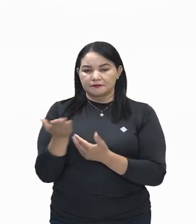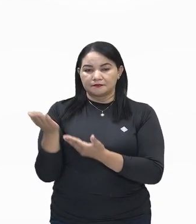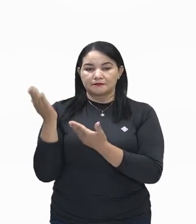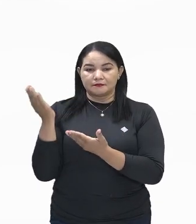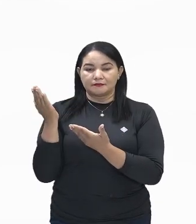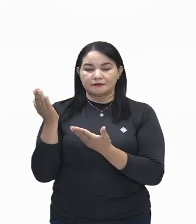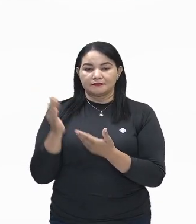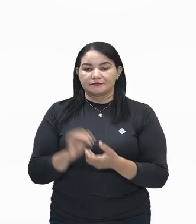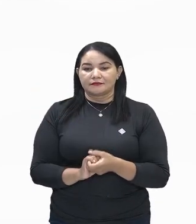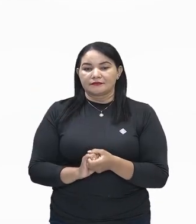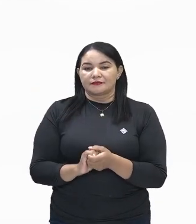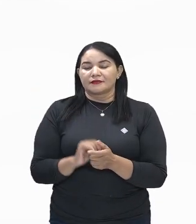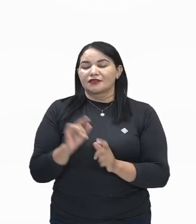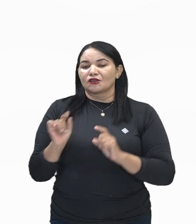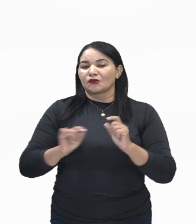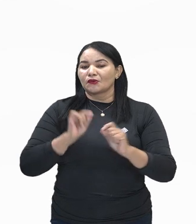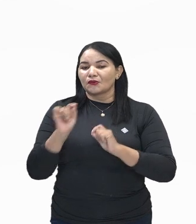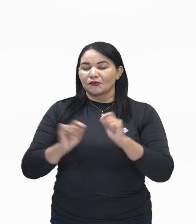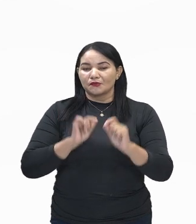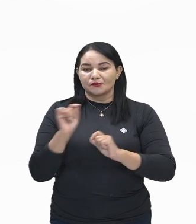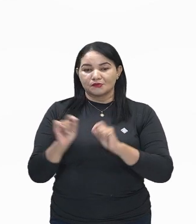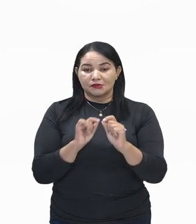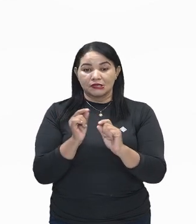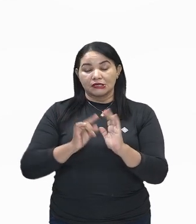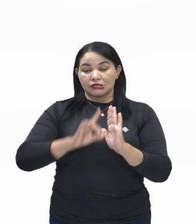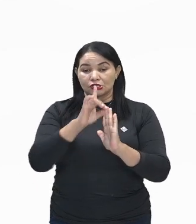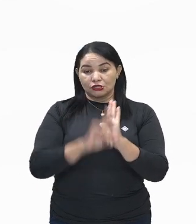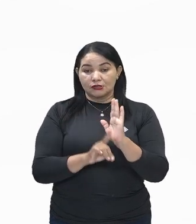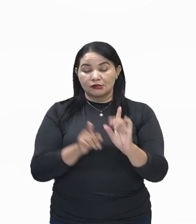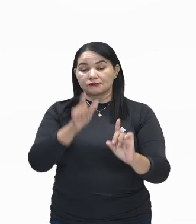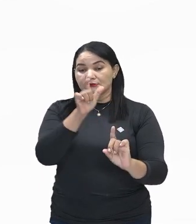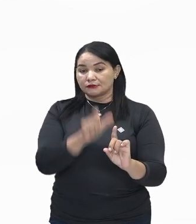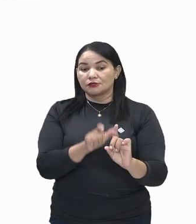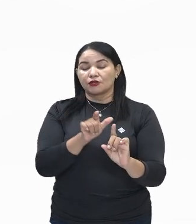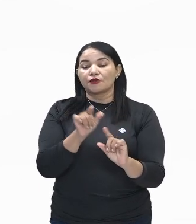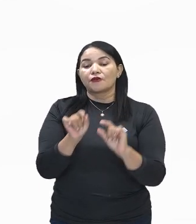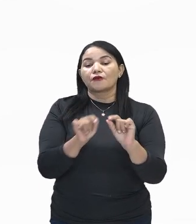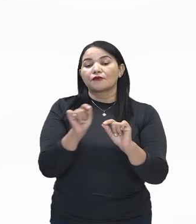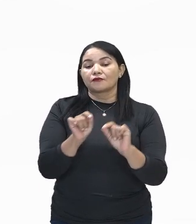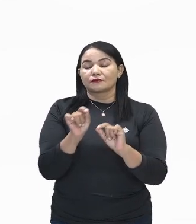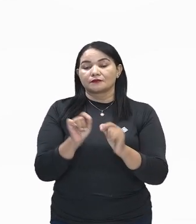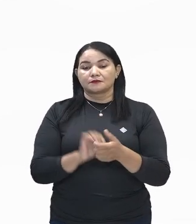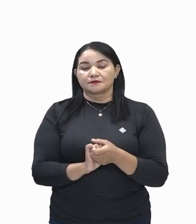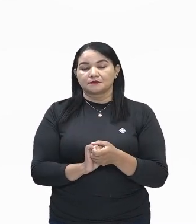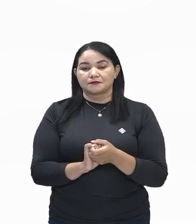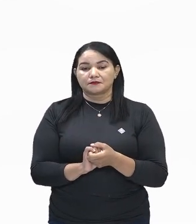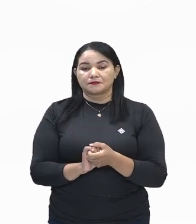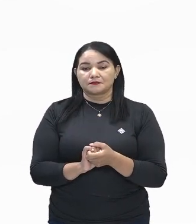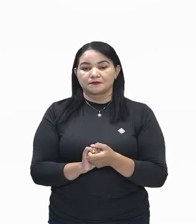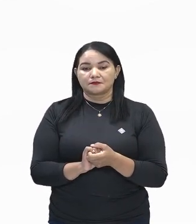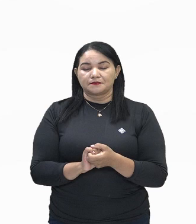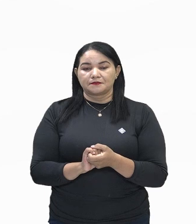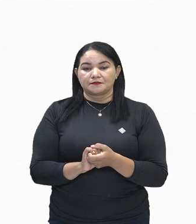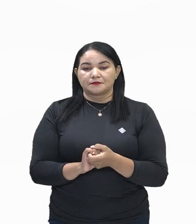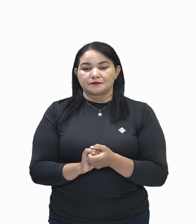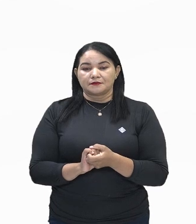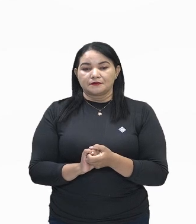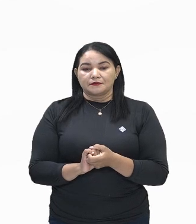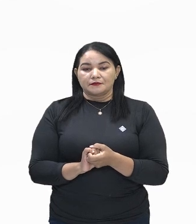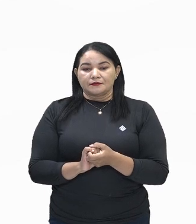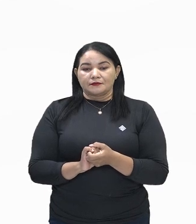O que são os direitos civis? Vamos começar pelo direito civil, né? São